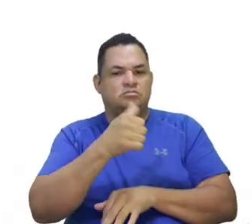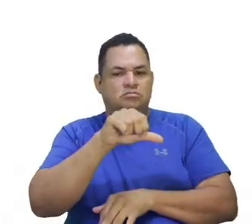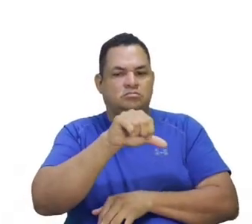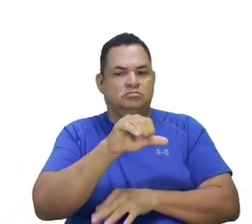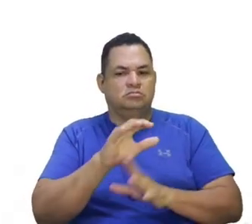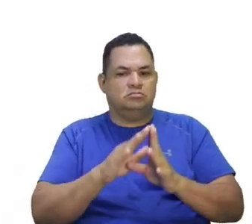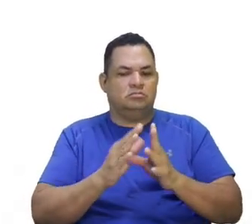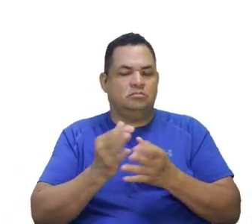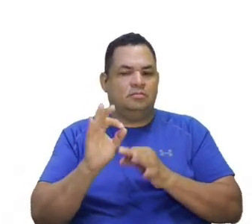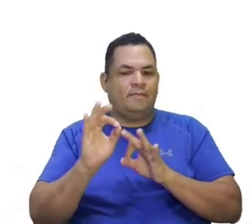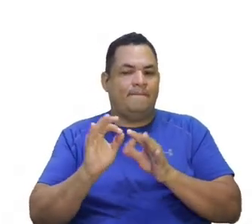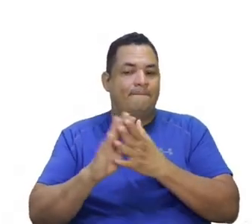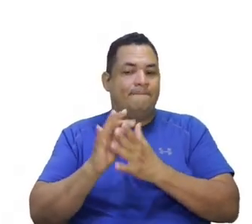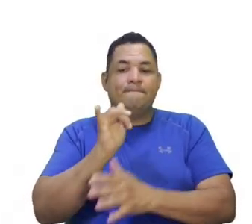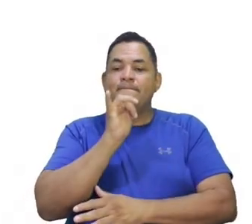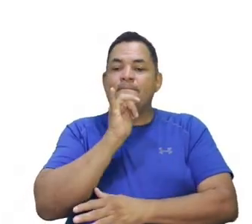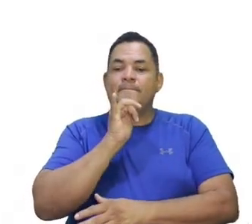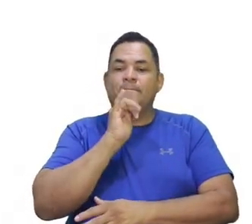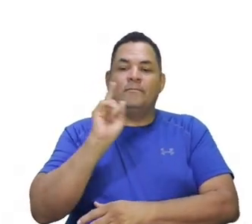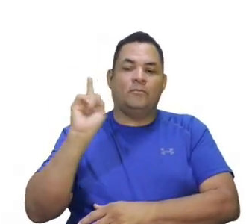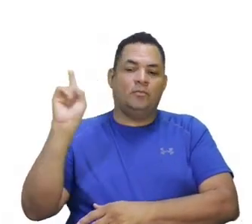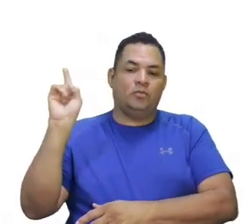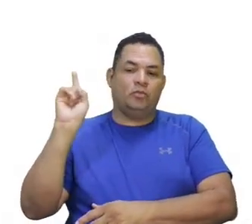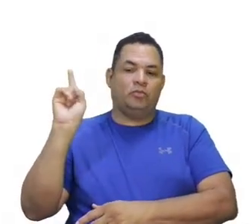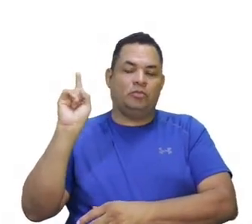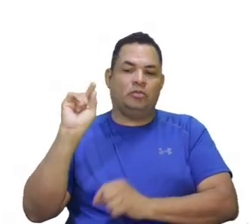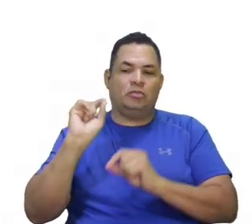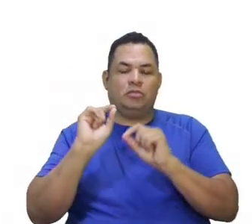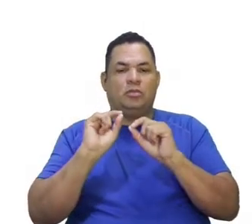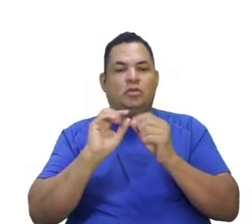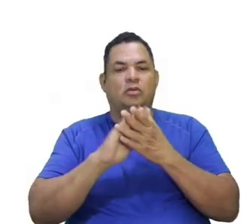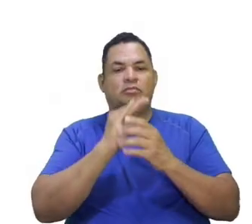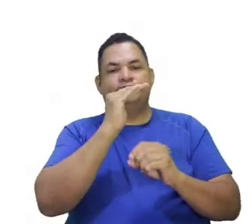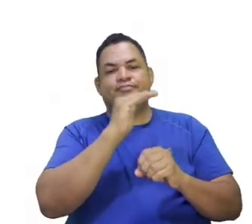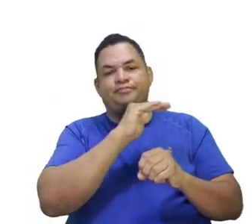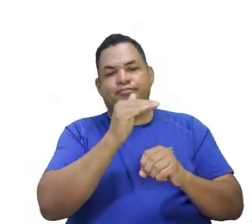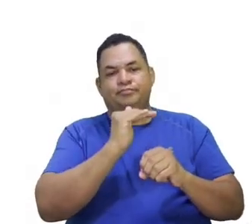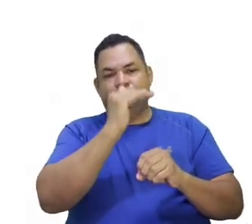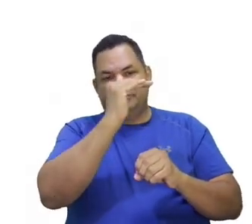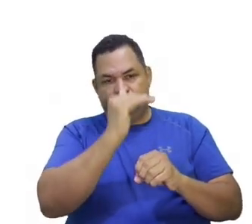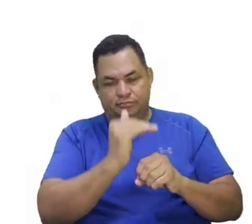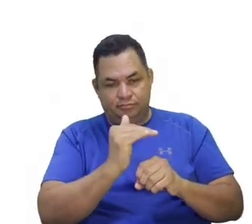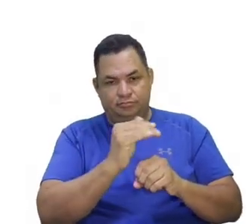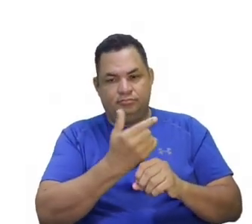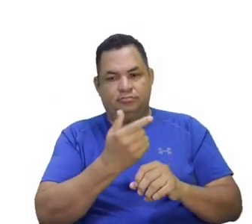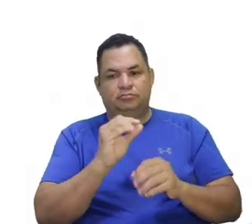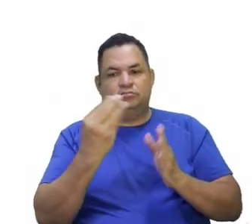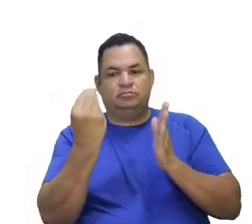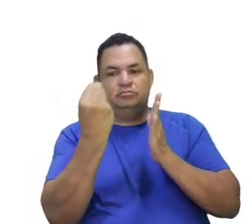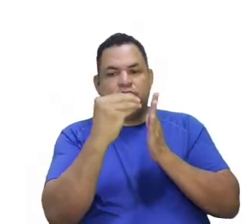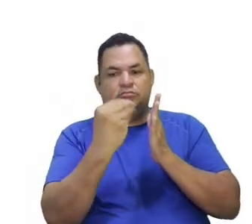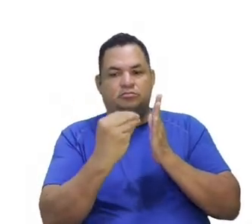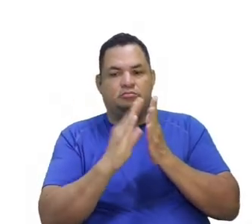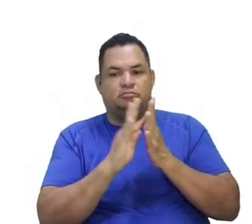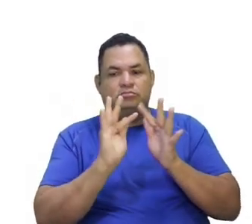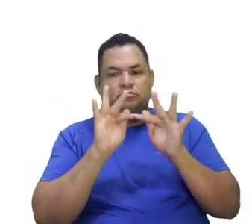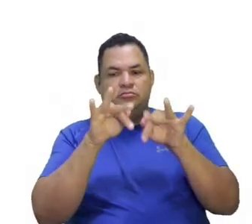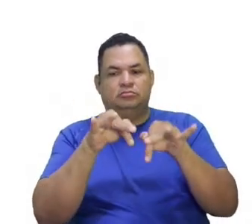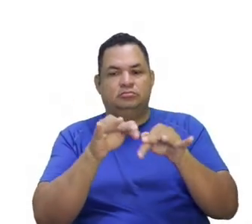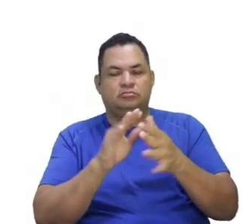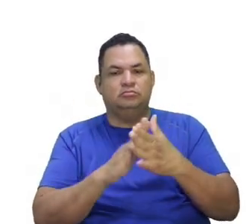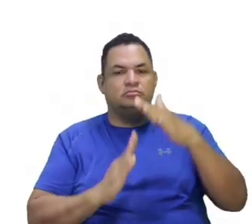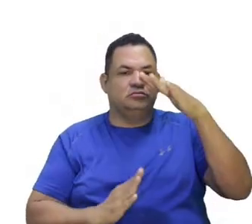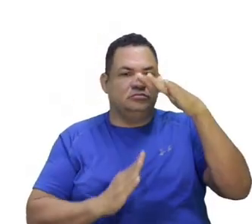Então, nesse exemplo aqui, qual foi o subnível que nós preenchemos por último?